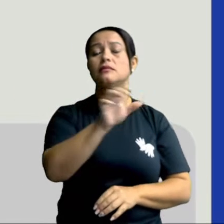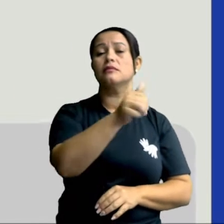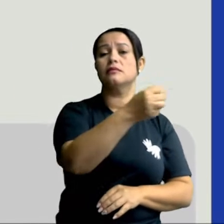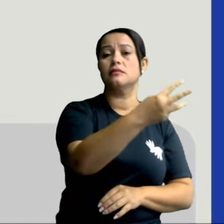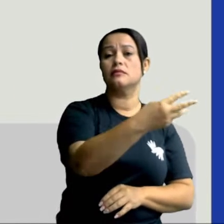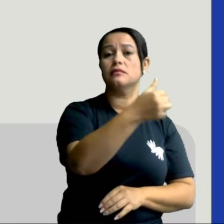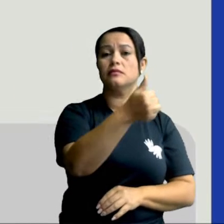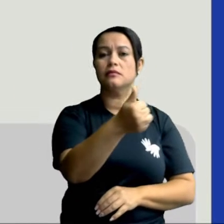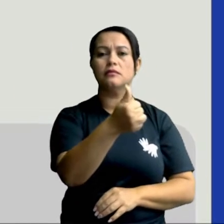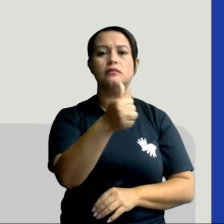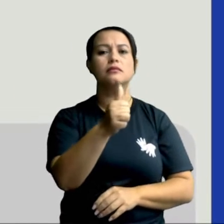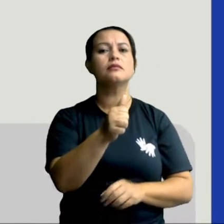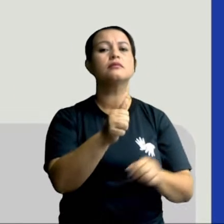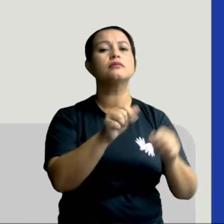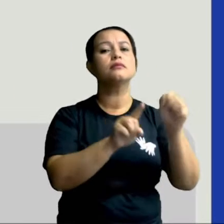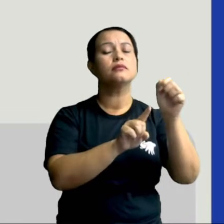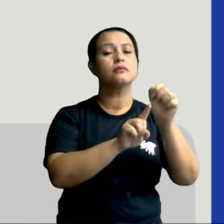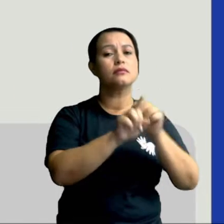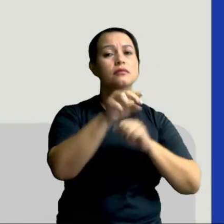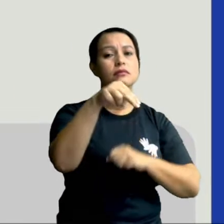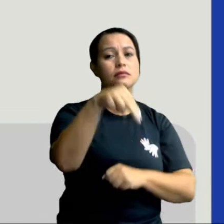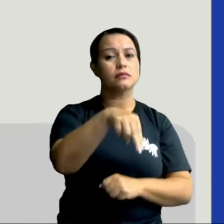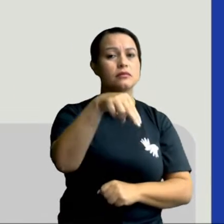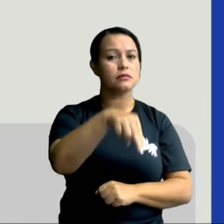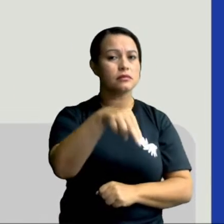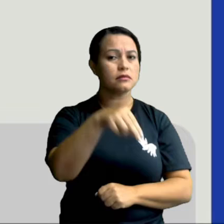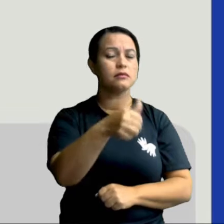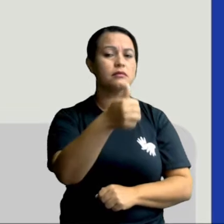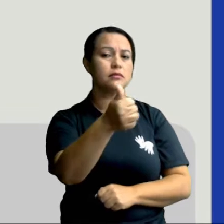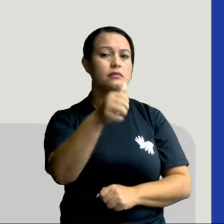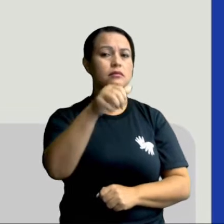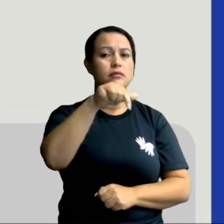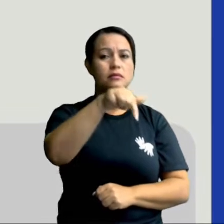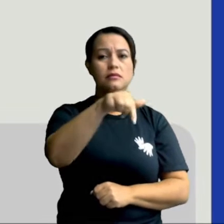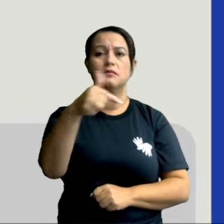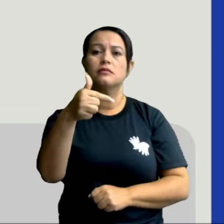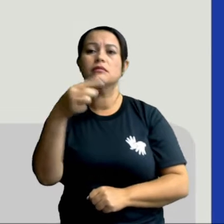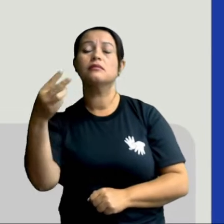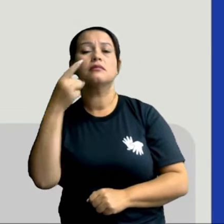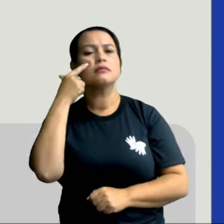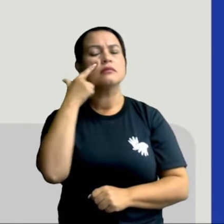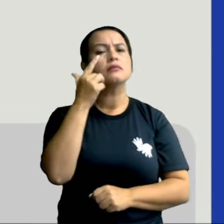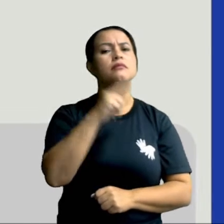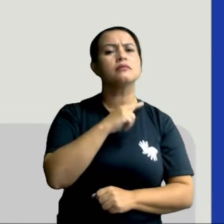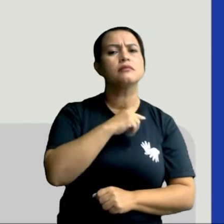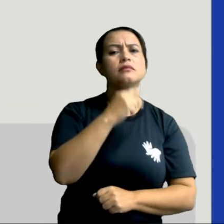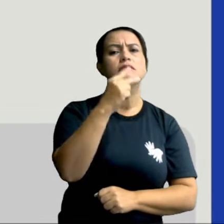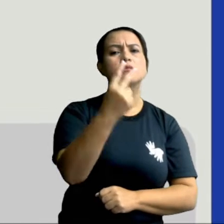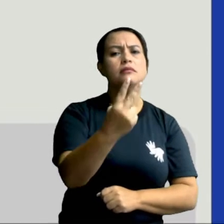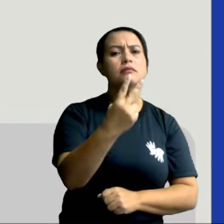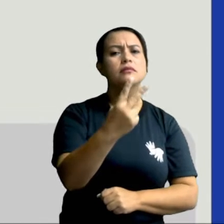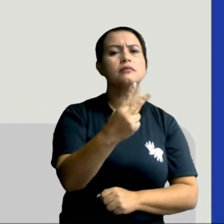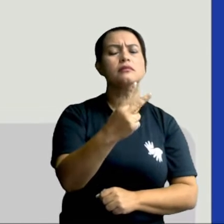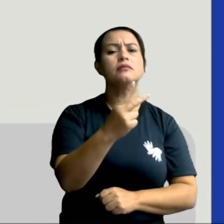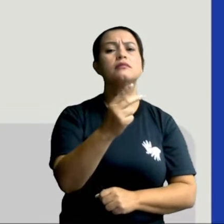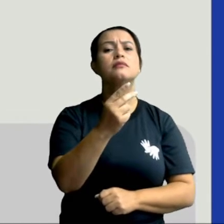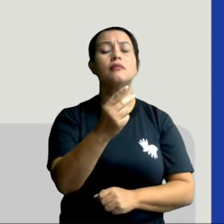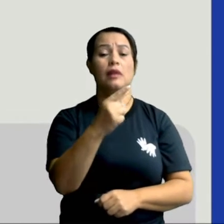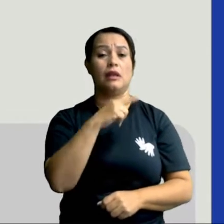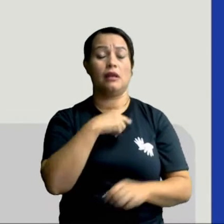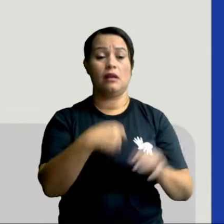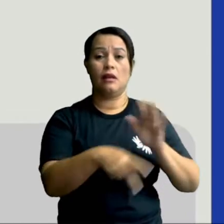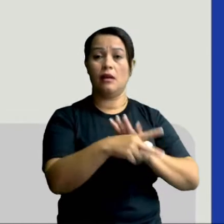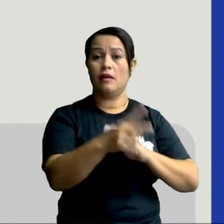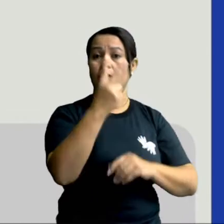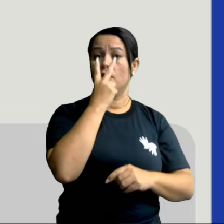de 1963. E aí o nosso município ele é constituído de 2 distritos, que é Vitória de Santo Antão